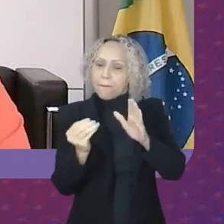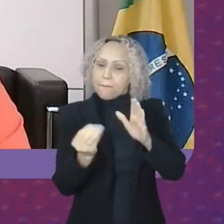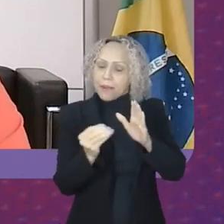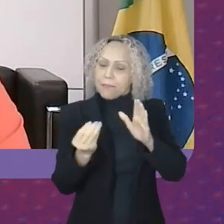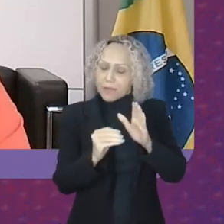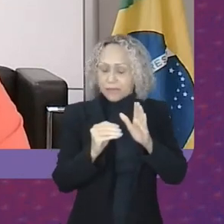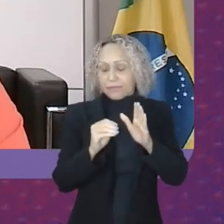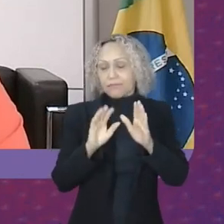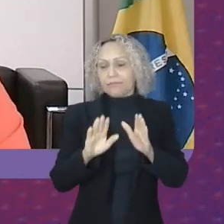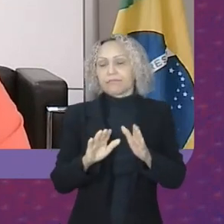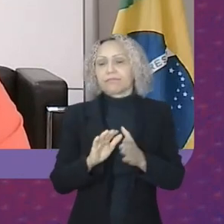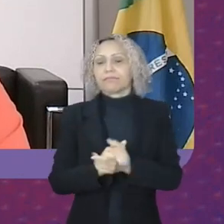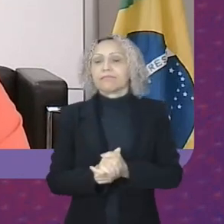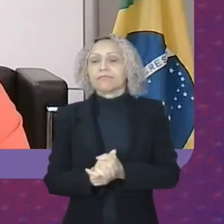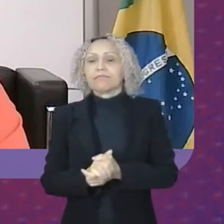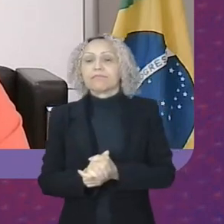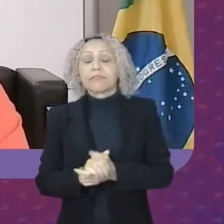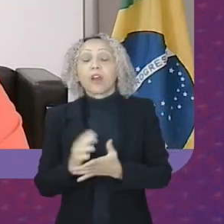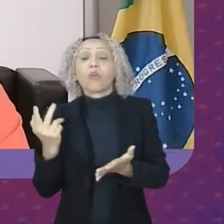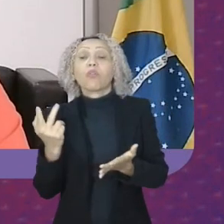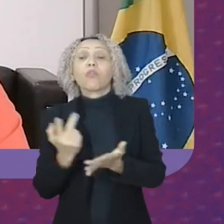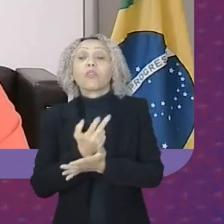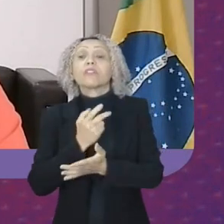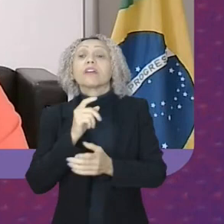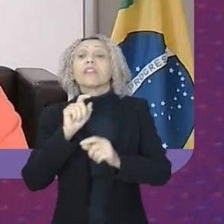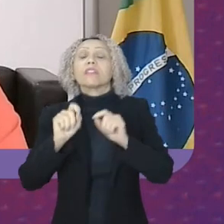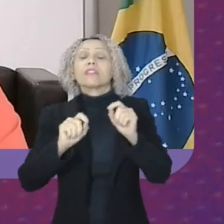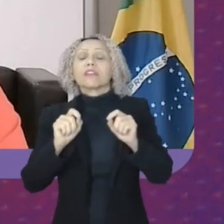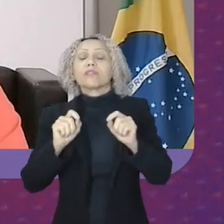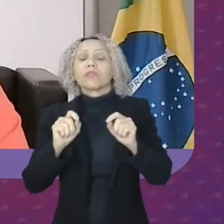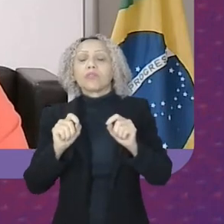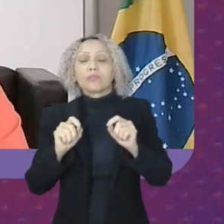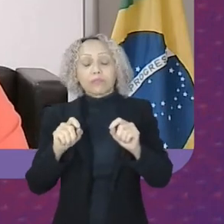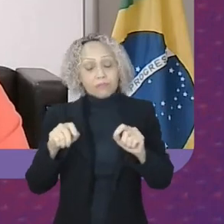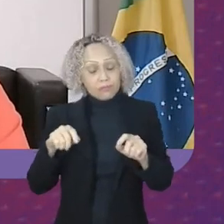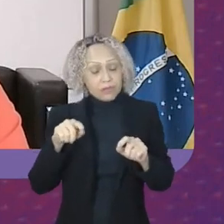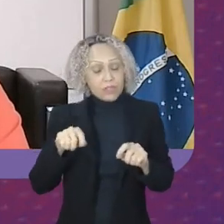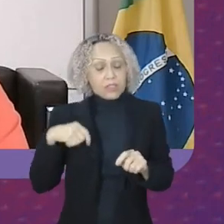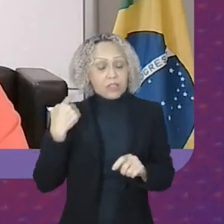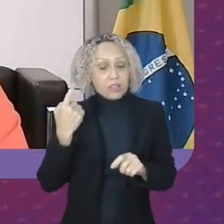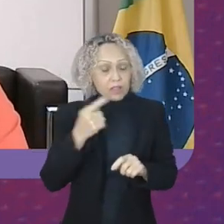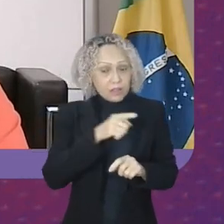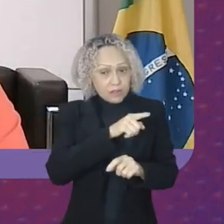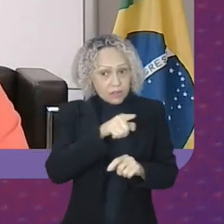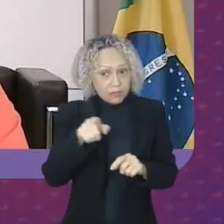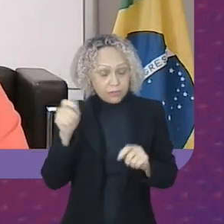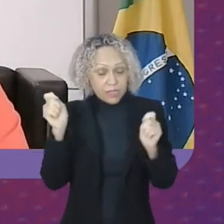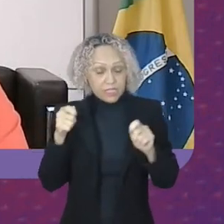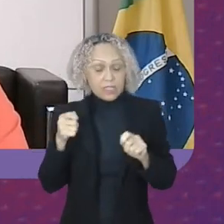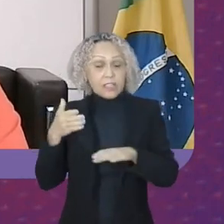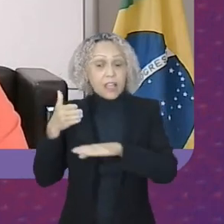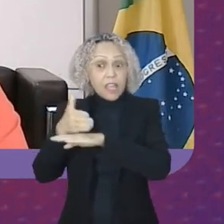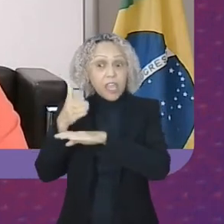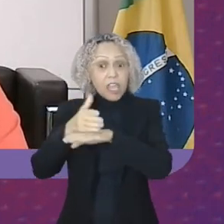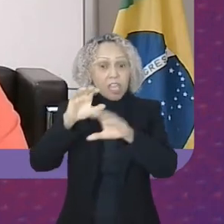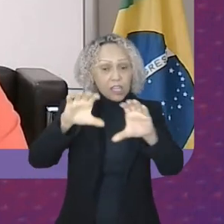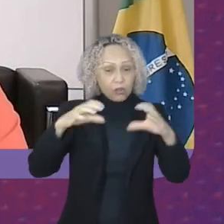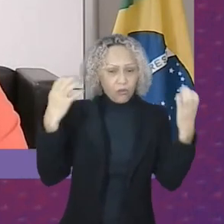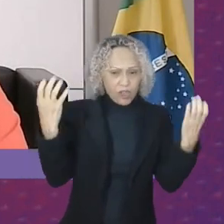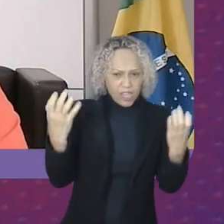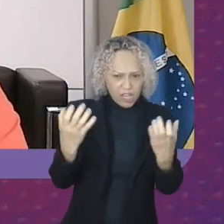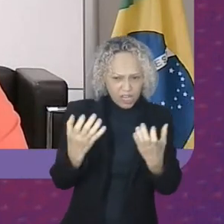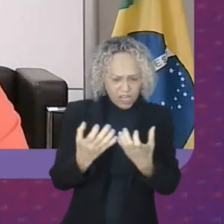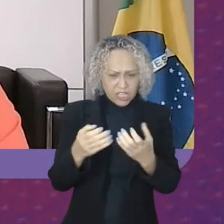basta ir no evento. É preciso ir no evento, é preciso se articular, mas é fundamental que